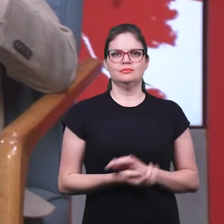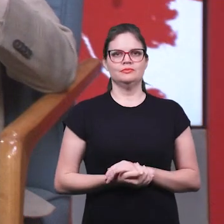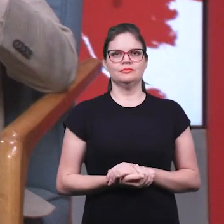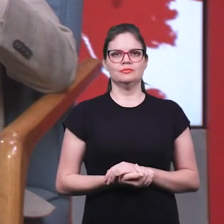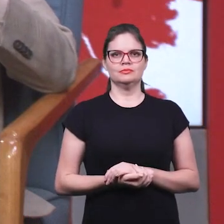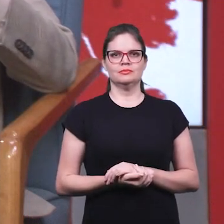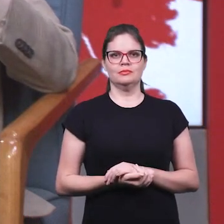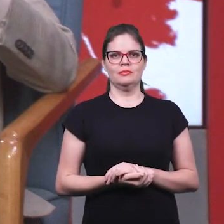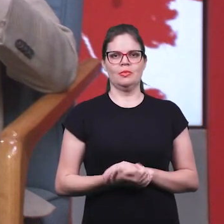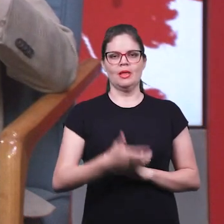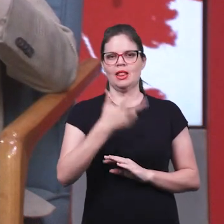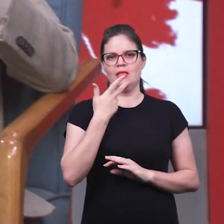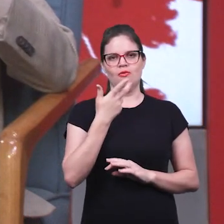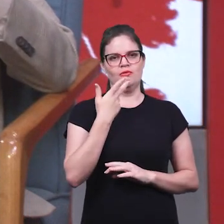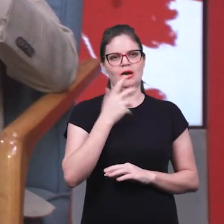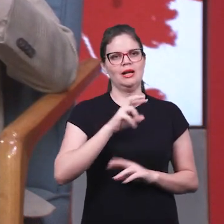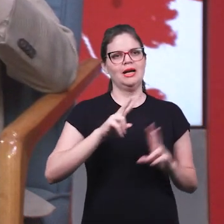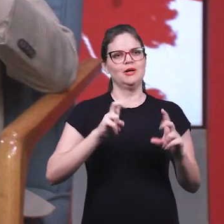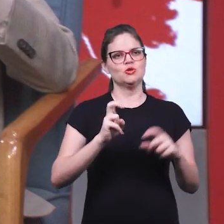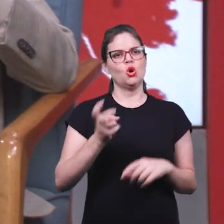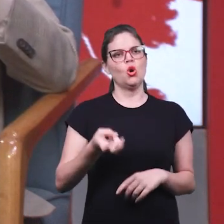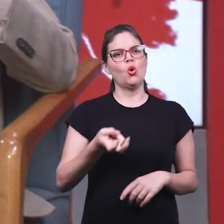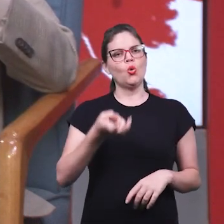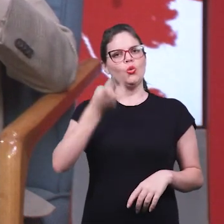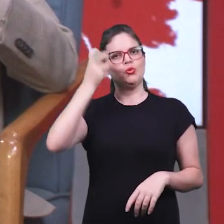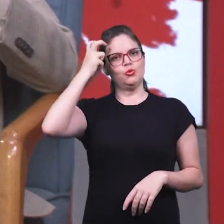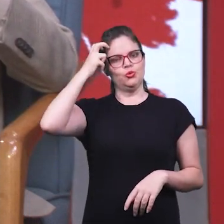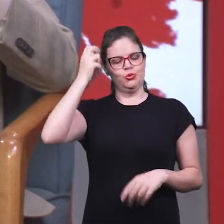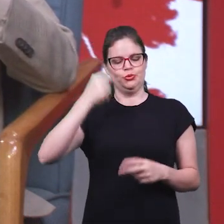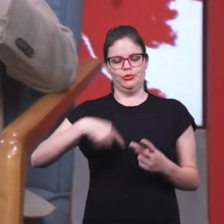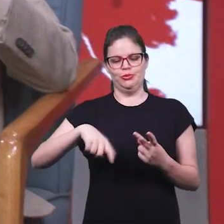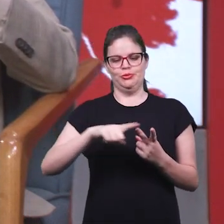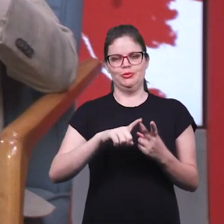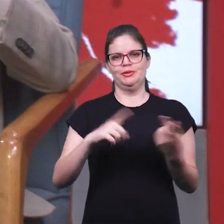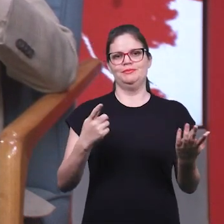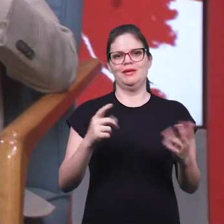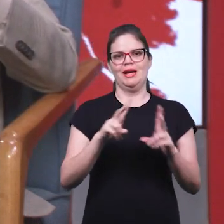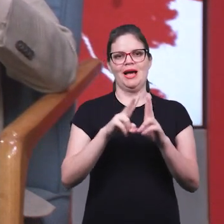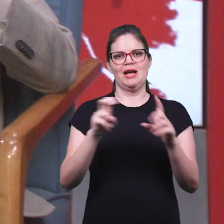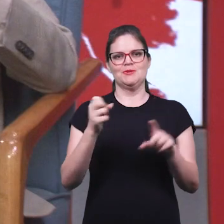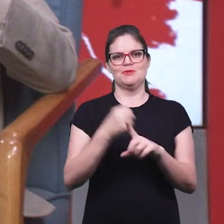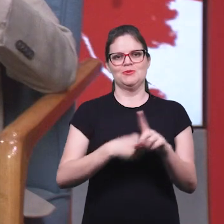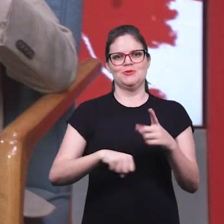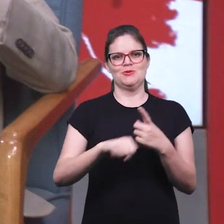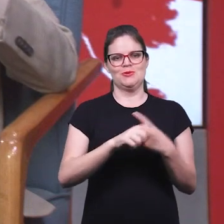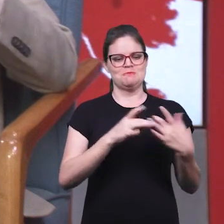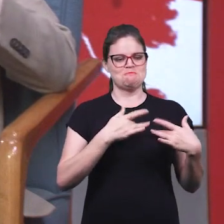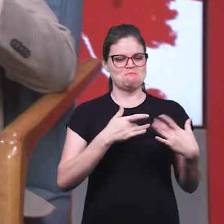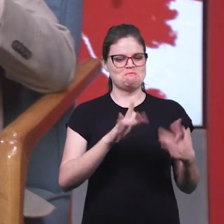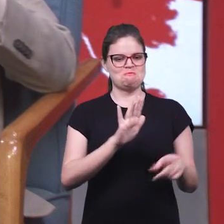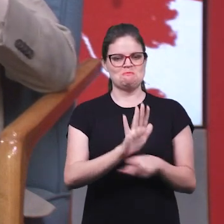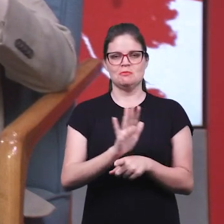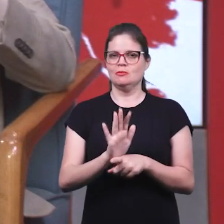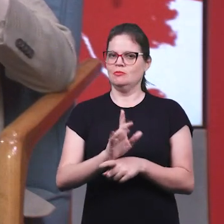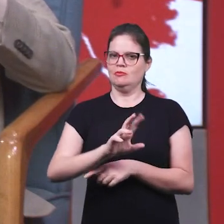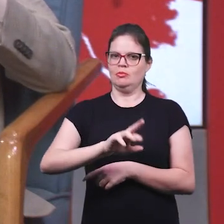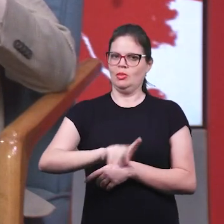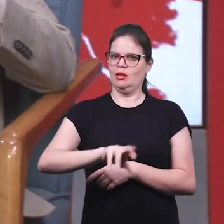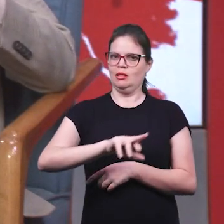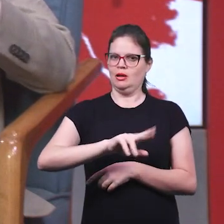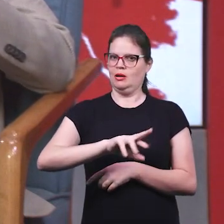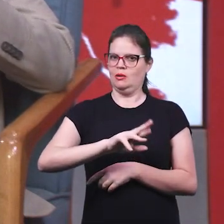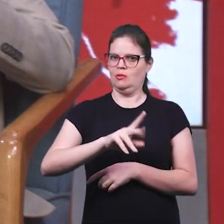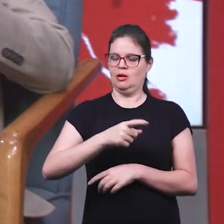a citação ali não fala de cultura, não fala de lado social, não aborda